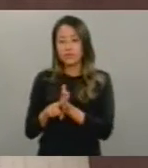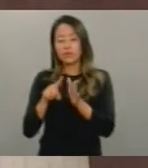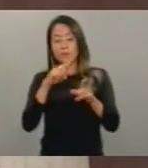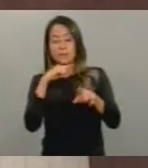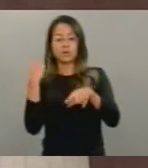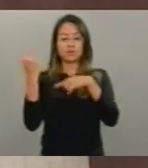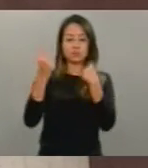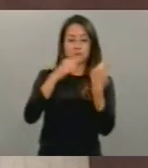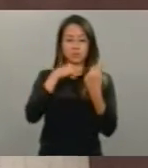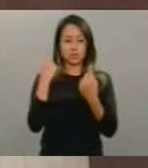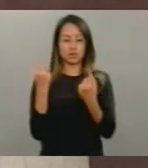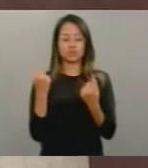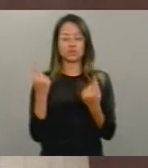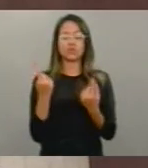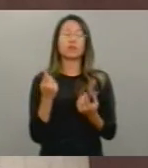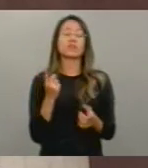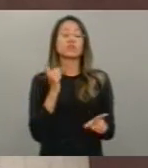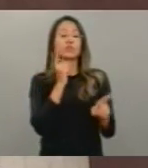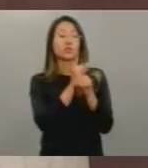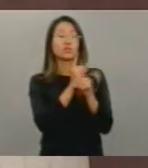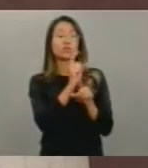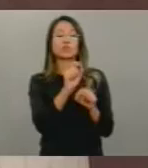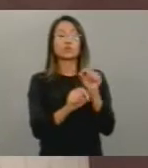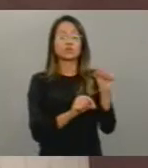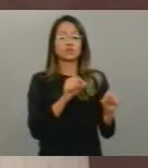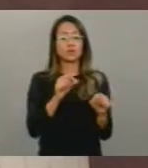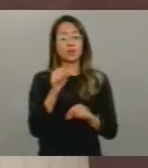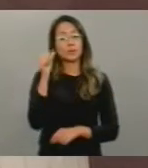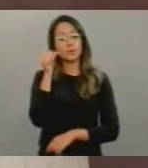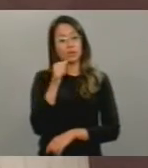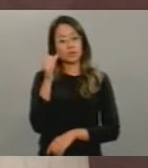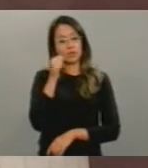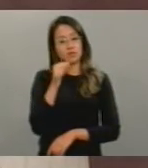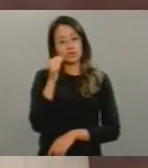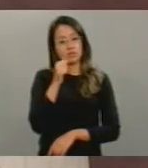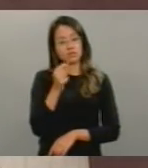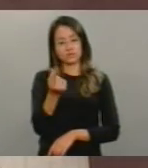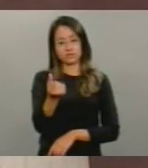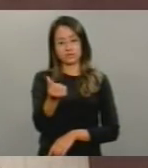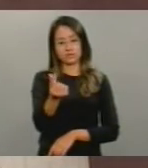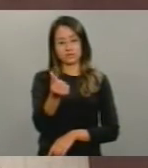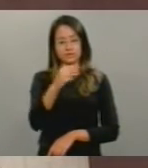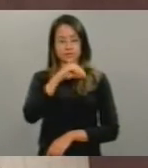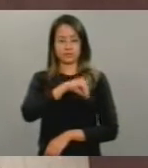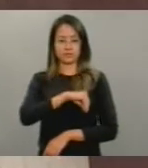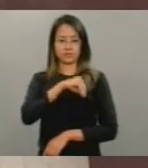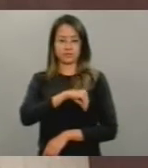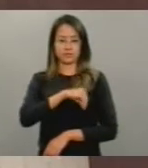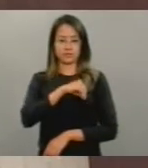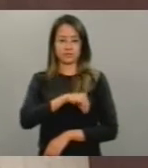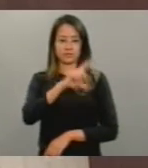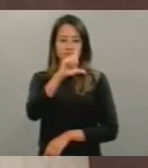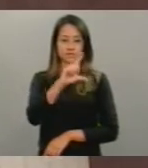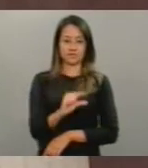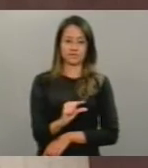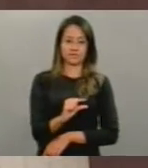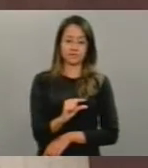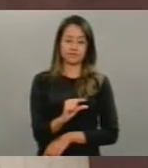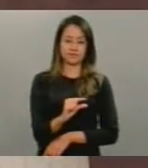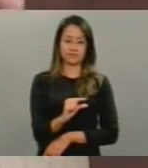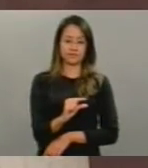Domicílio, registrou que as mulheres, em média, ganham 77% dos salários dos homens, em